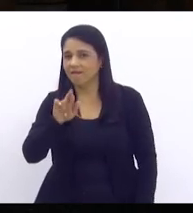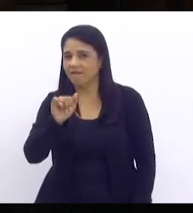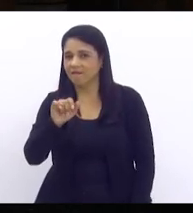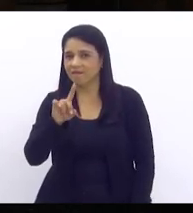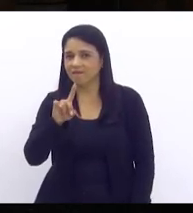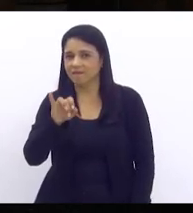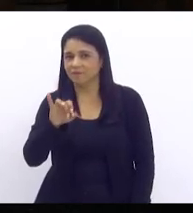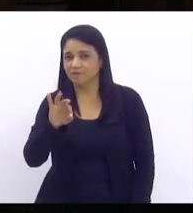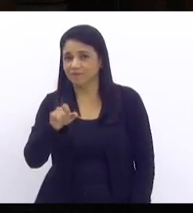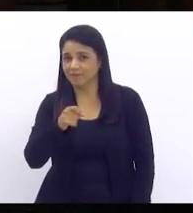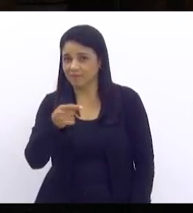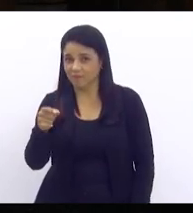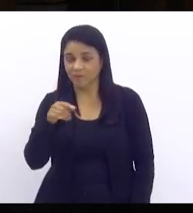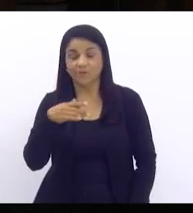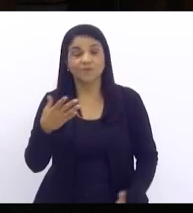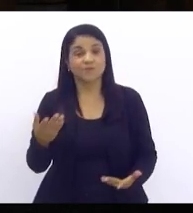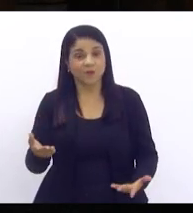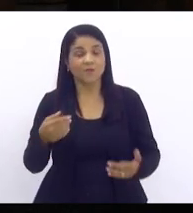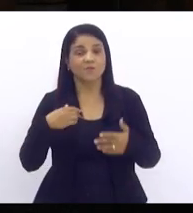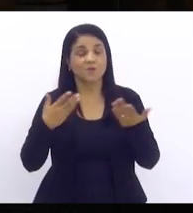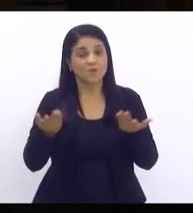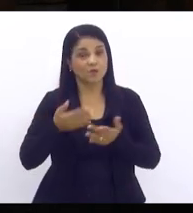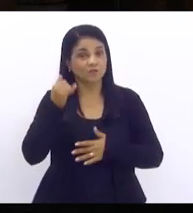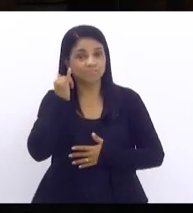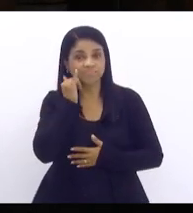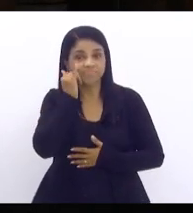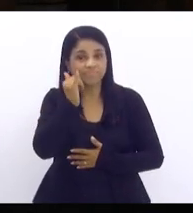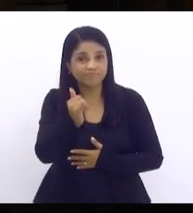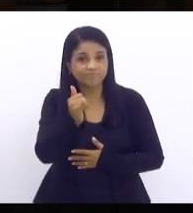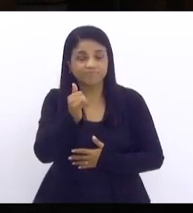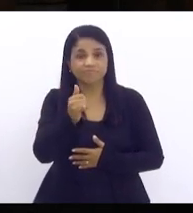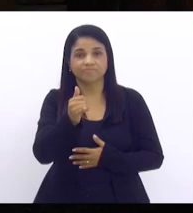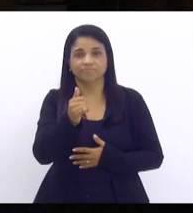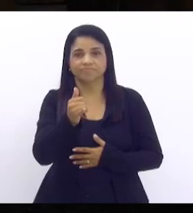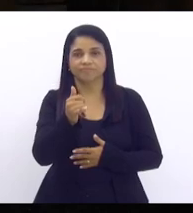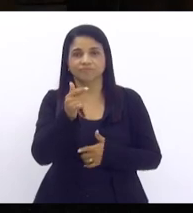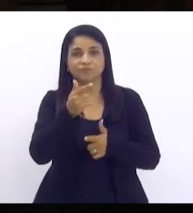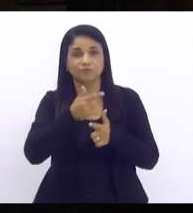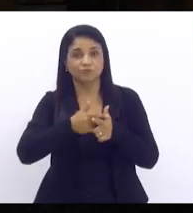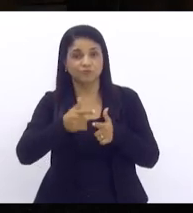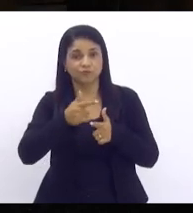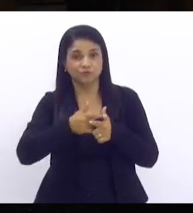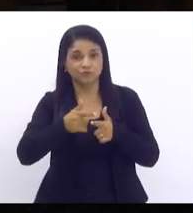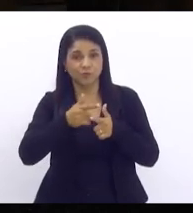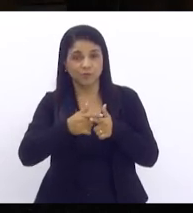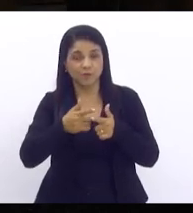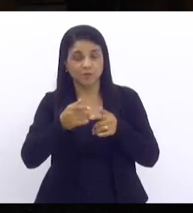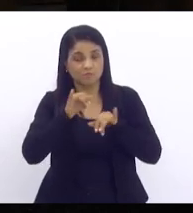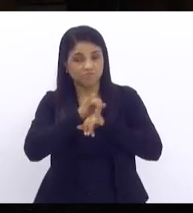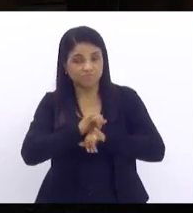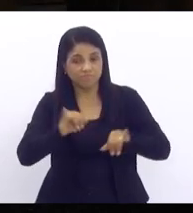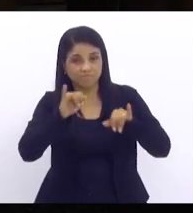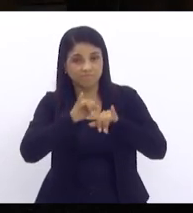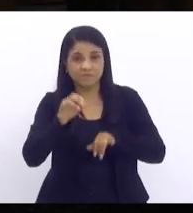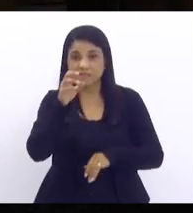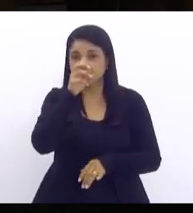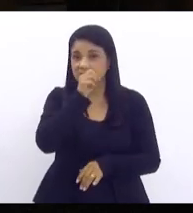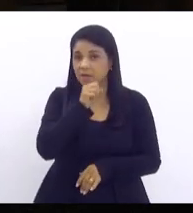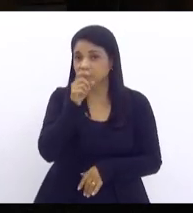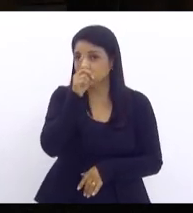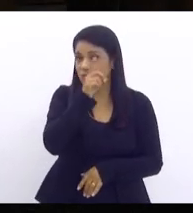Presidente, hoje eu venho falar dos fatos que nós vimos nos noticiários